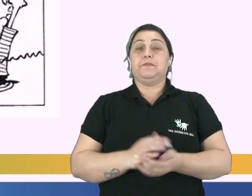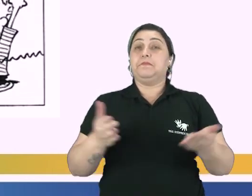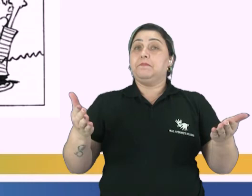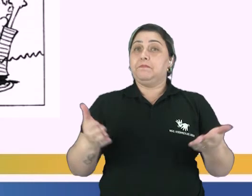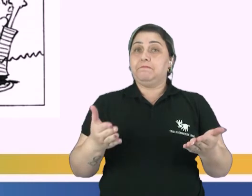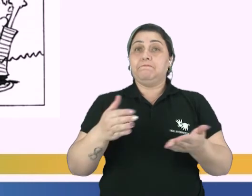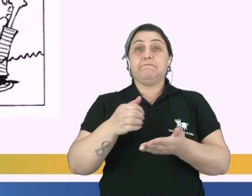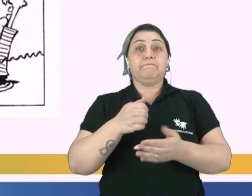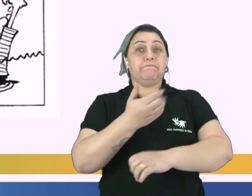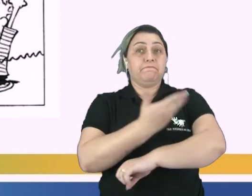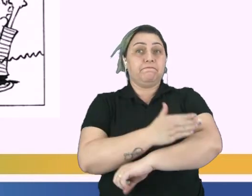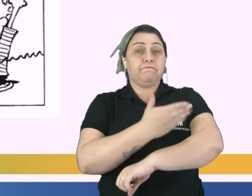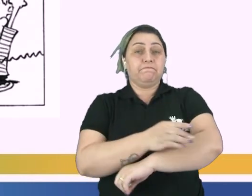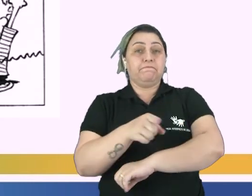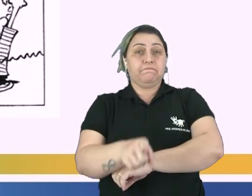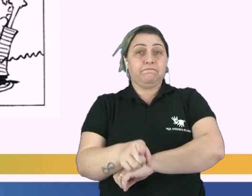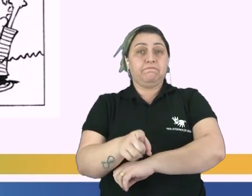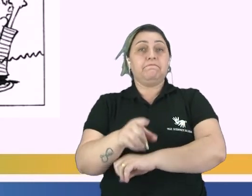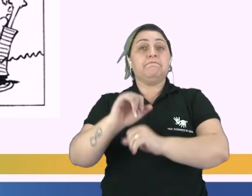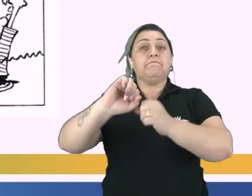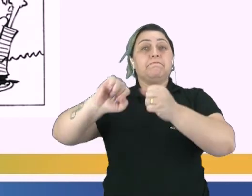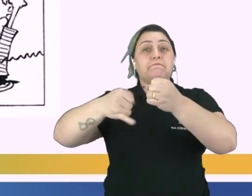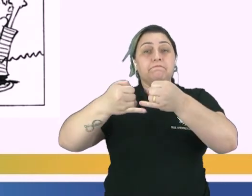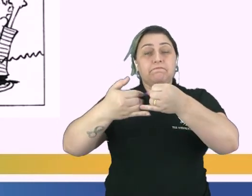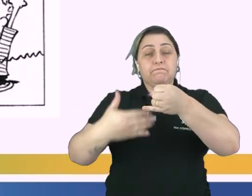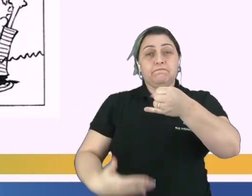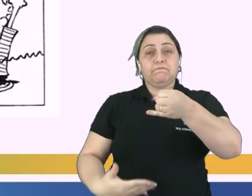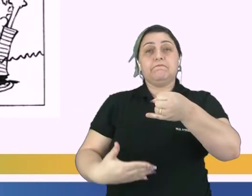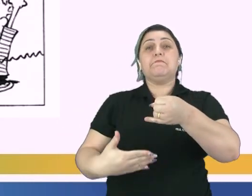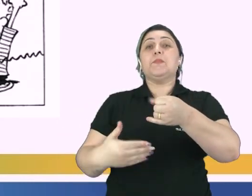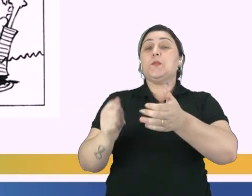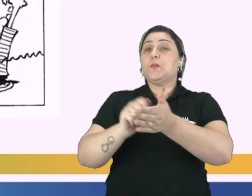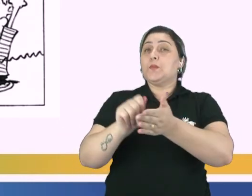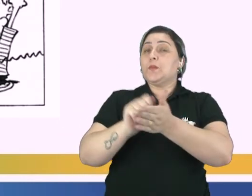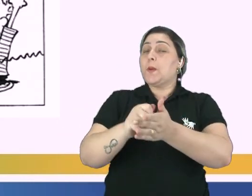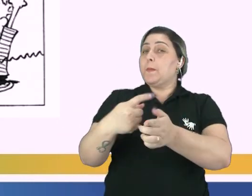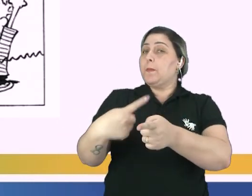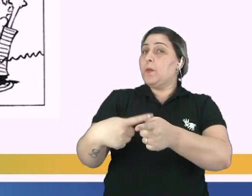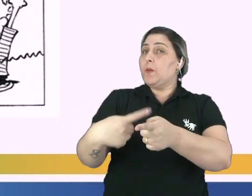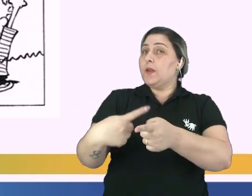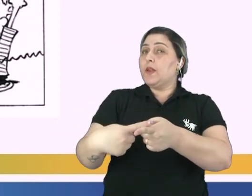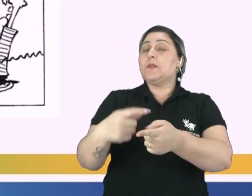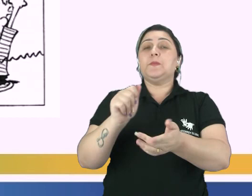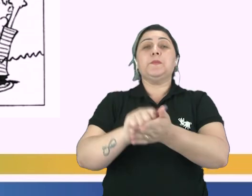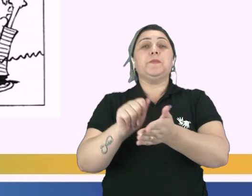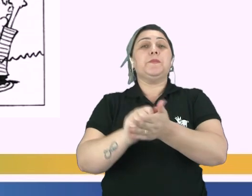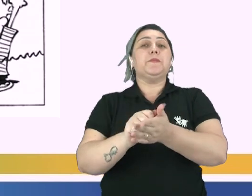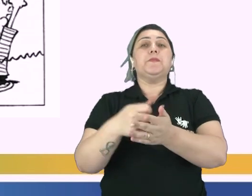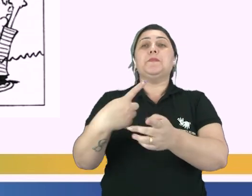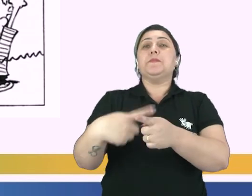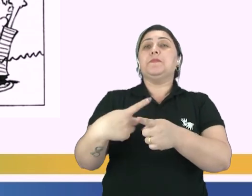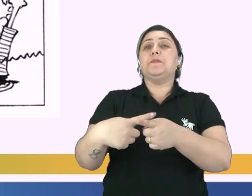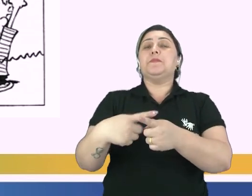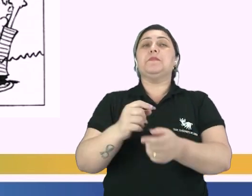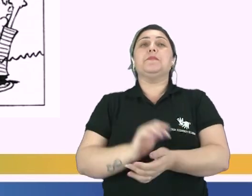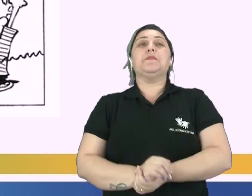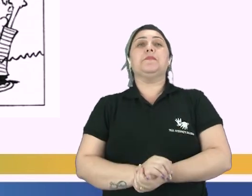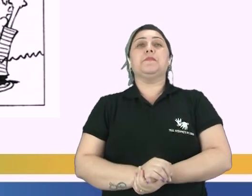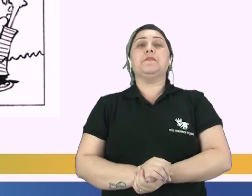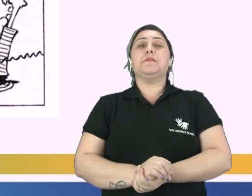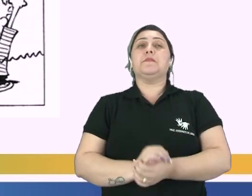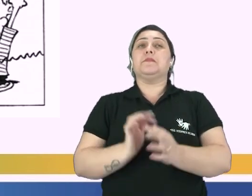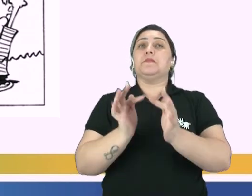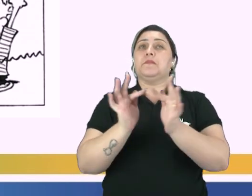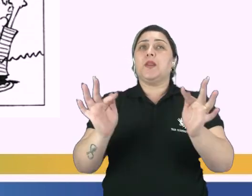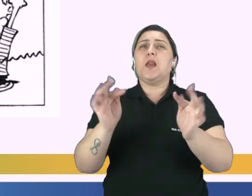vamos praticar. Você deve justificar o emprego da grafia porque, né, da escrita porque, na frase